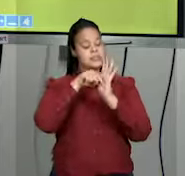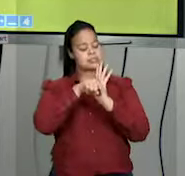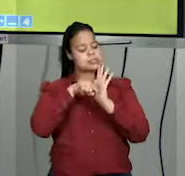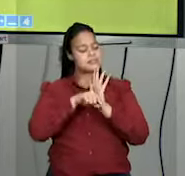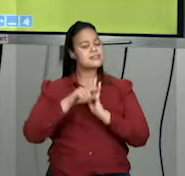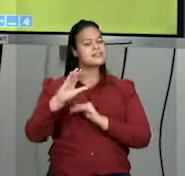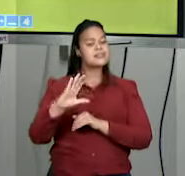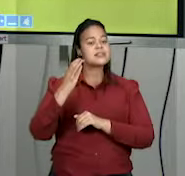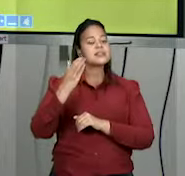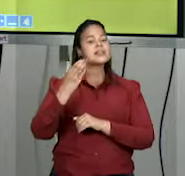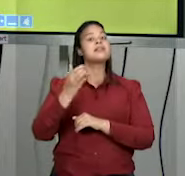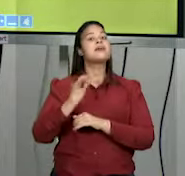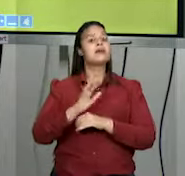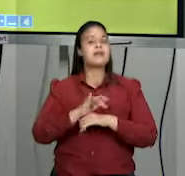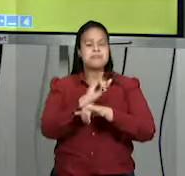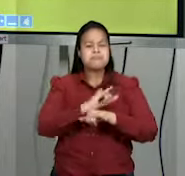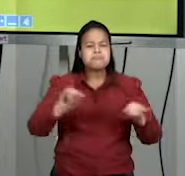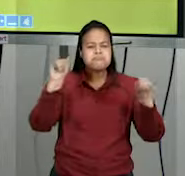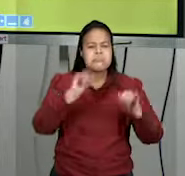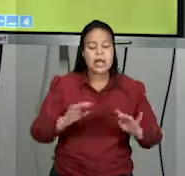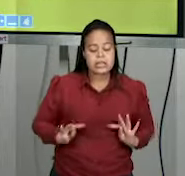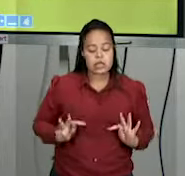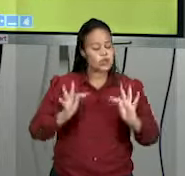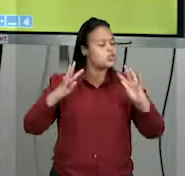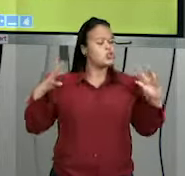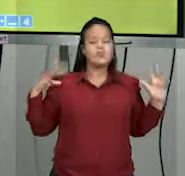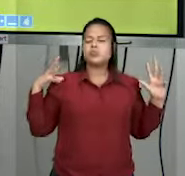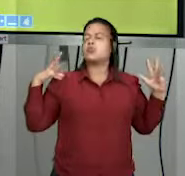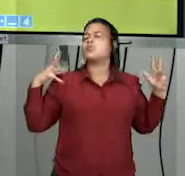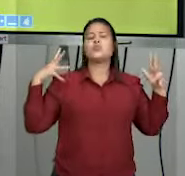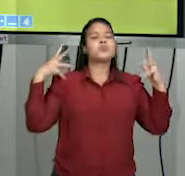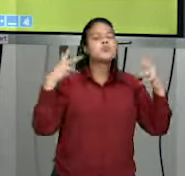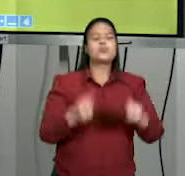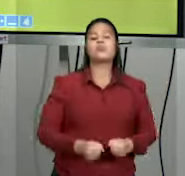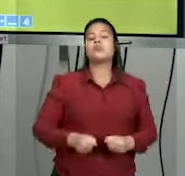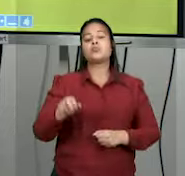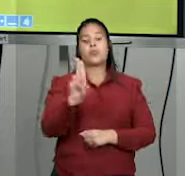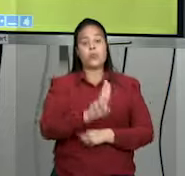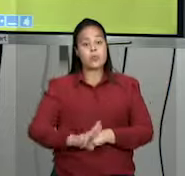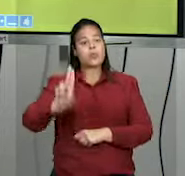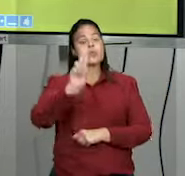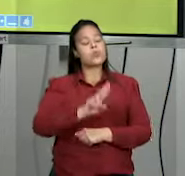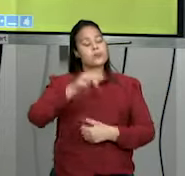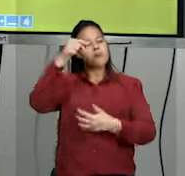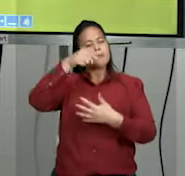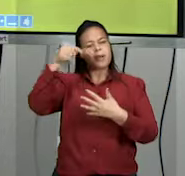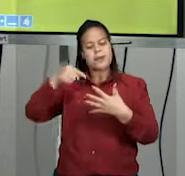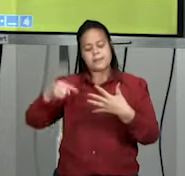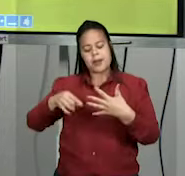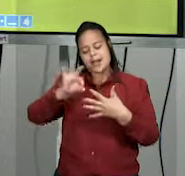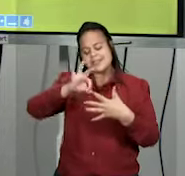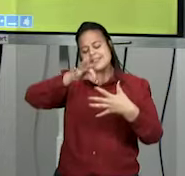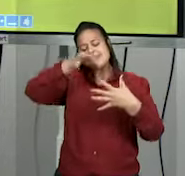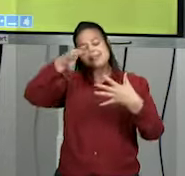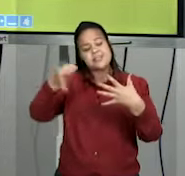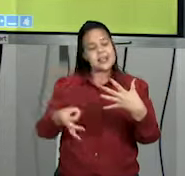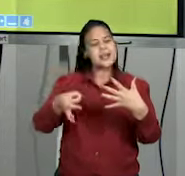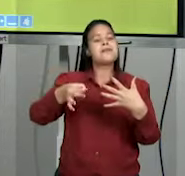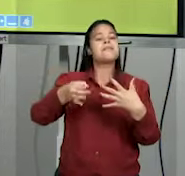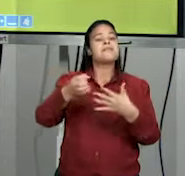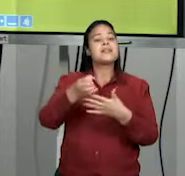tecnologia, ela está em todos os procedimentos, em todas as técnicas, mesmo nas mais simples, mas ela